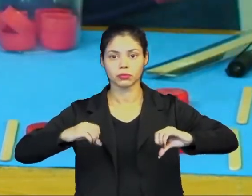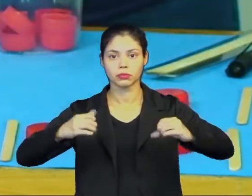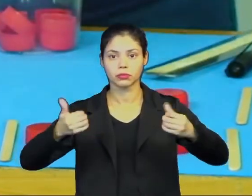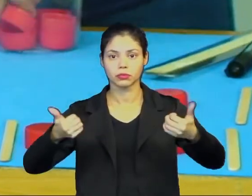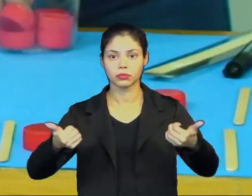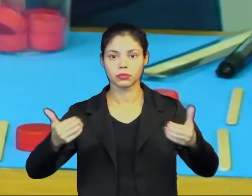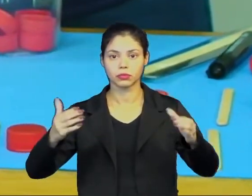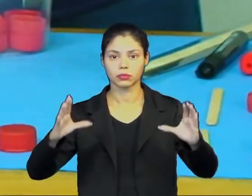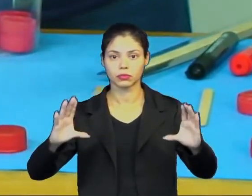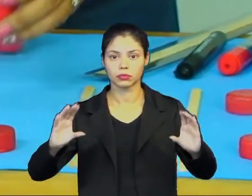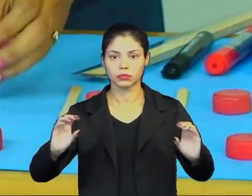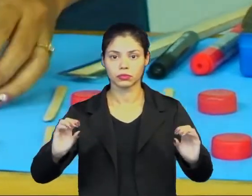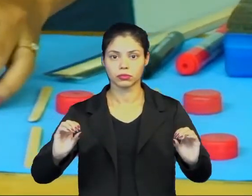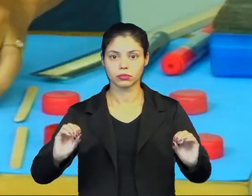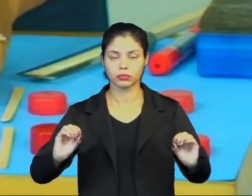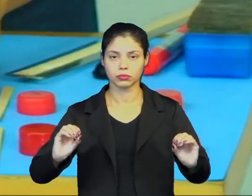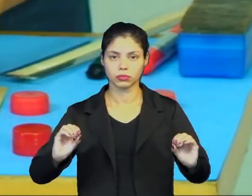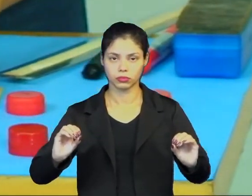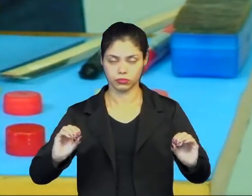9,